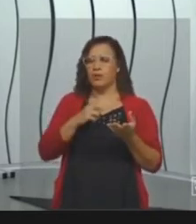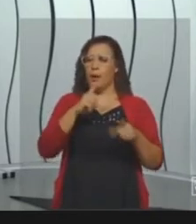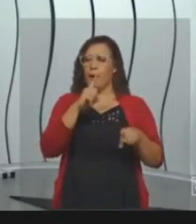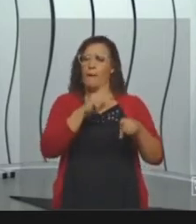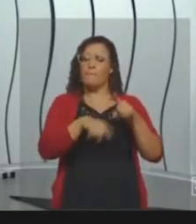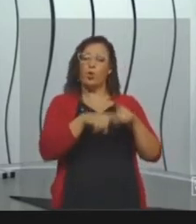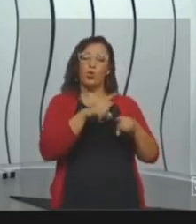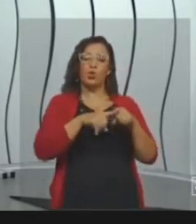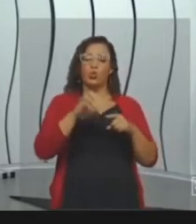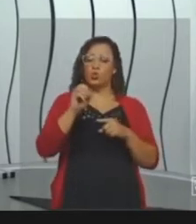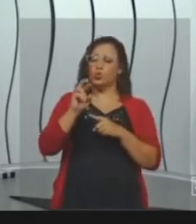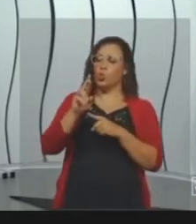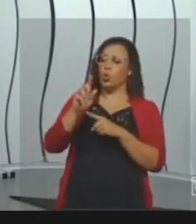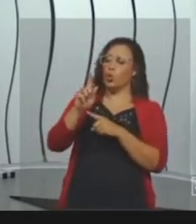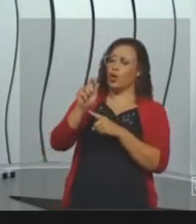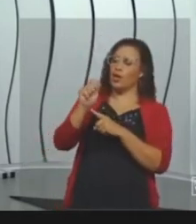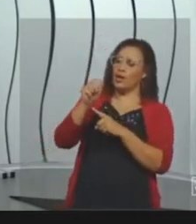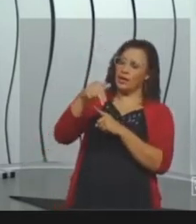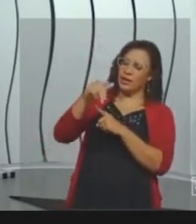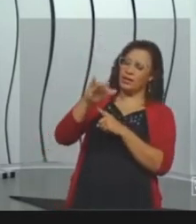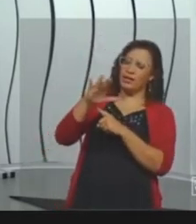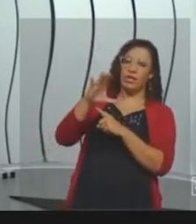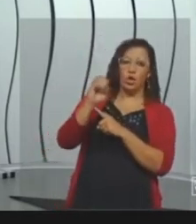produtos orgânicos, né? A